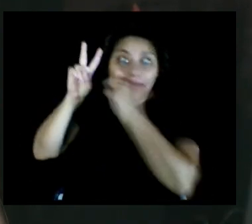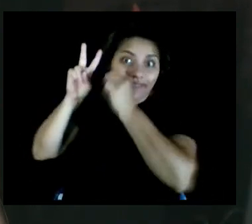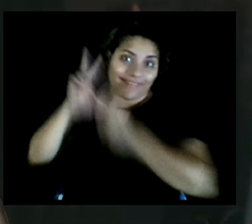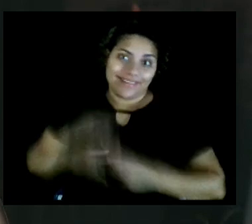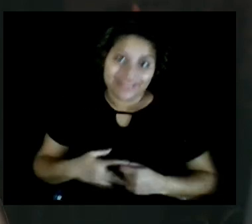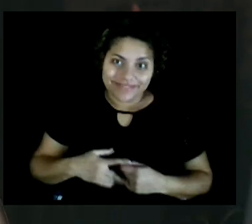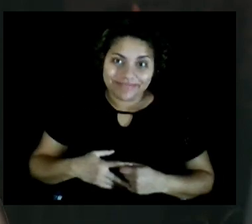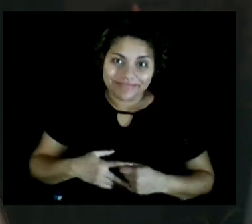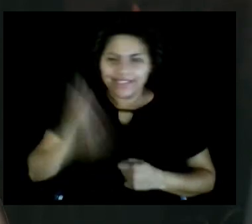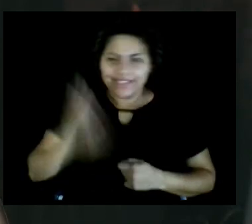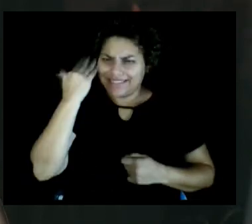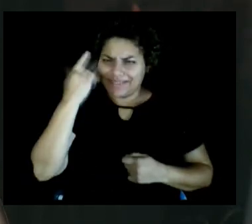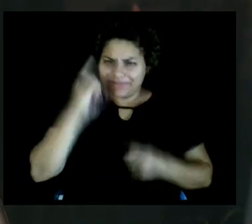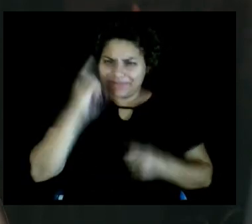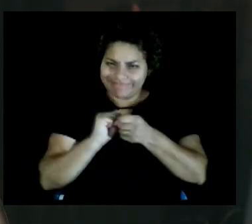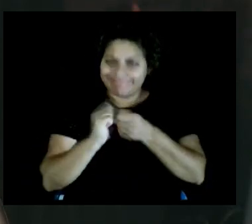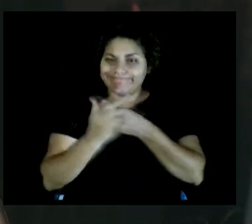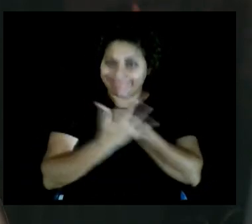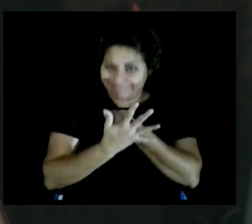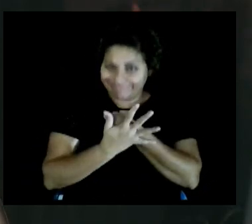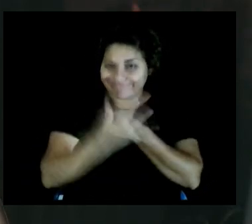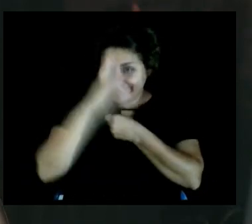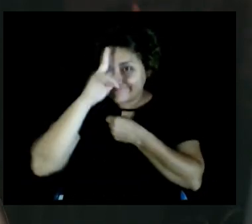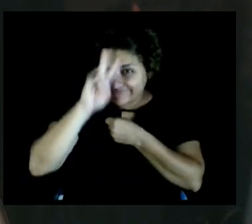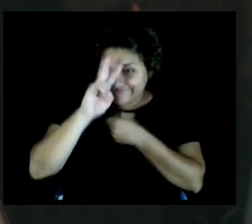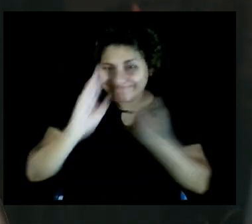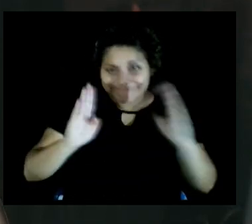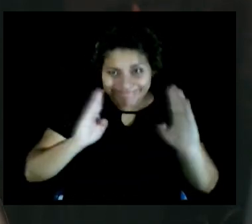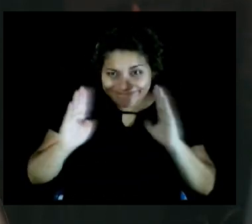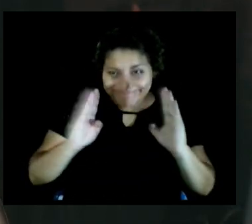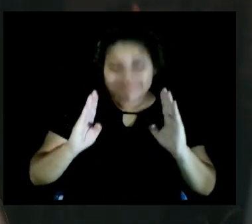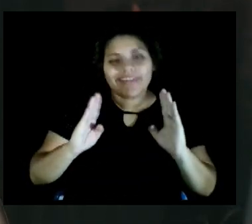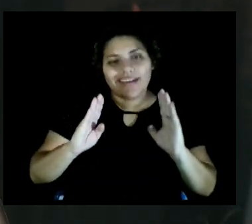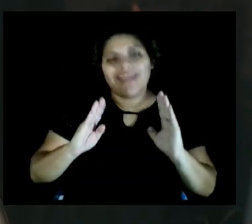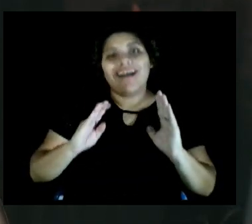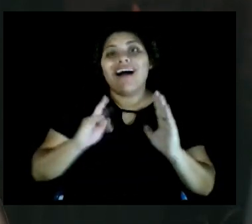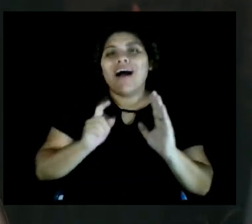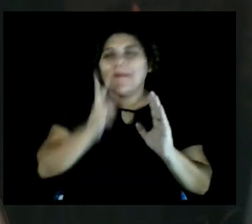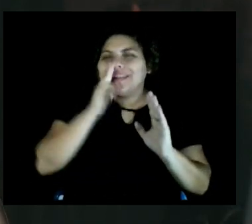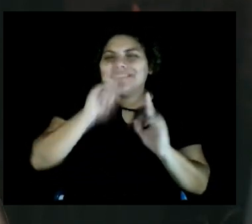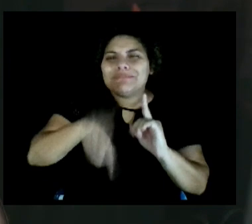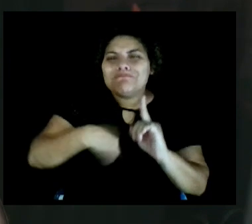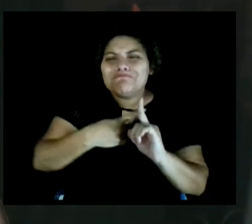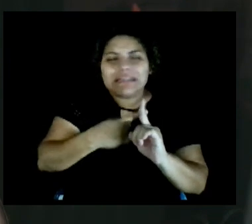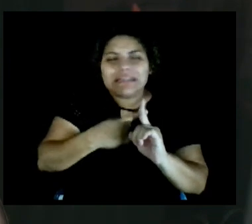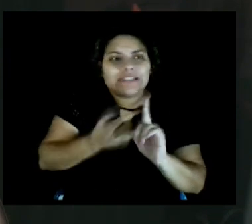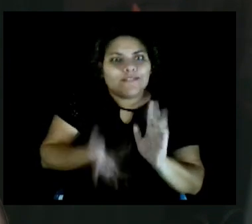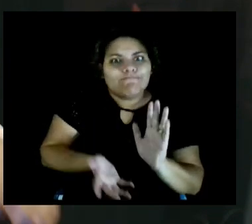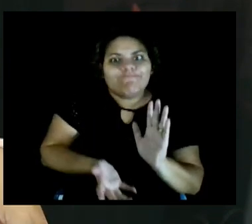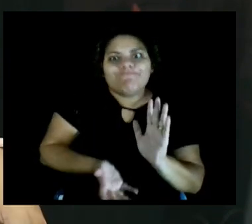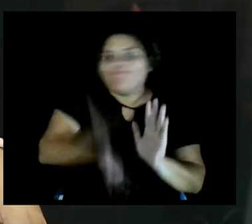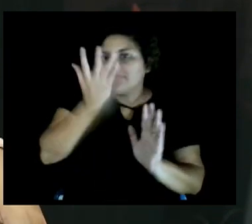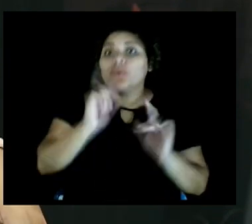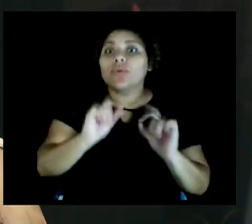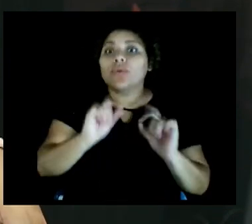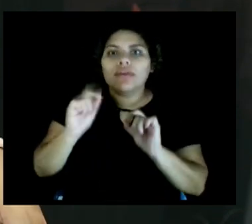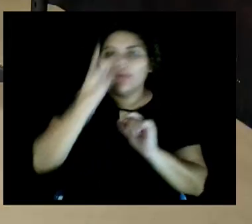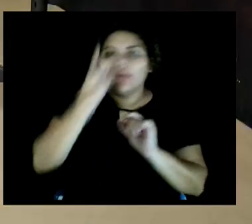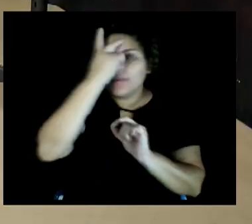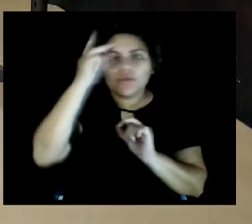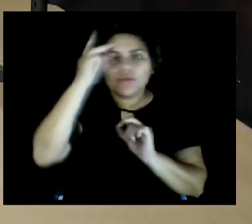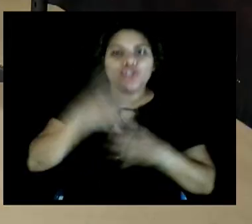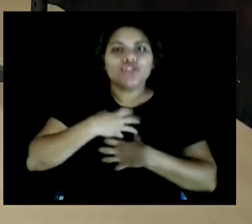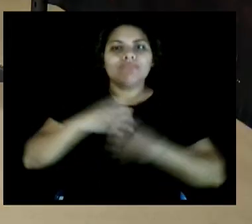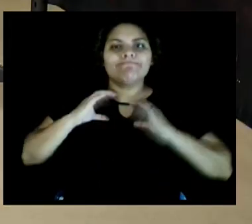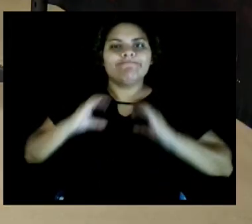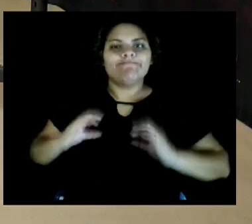Covid impulsionou o recente aumento do comportamento de busca por nostalgia,